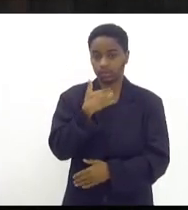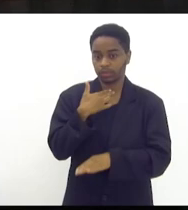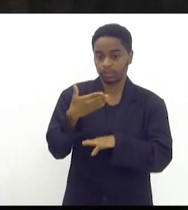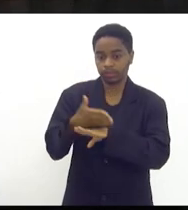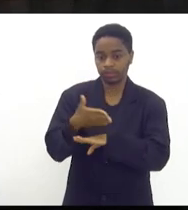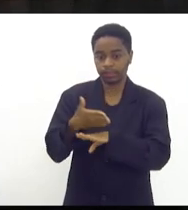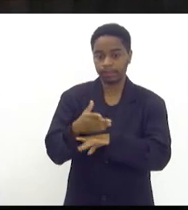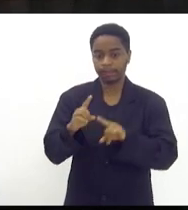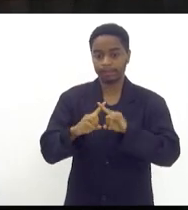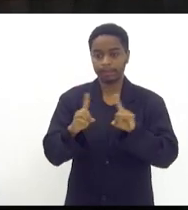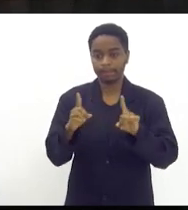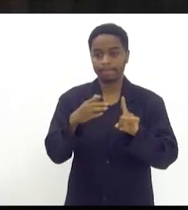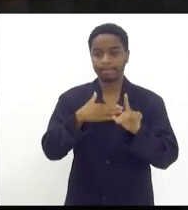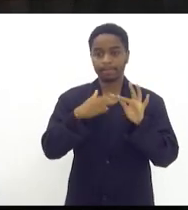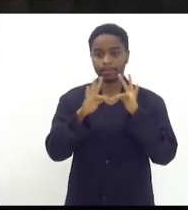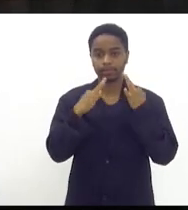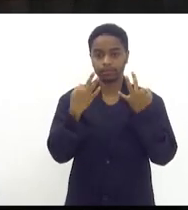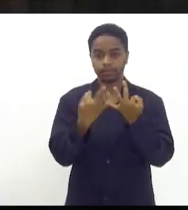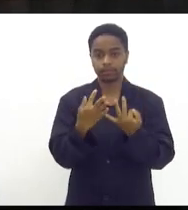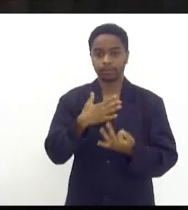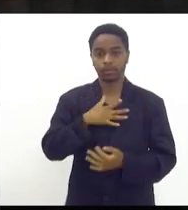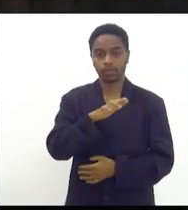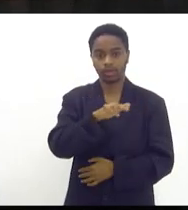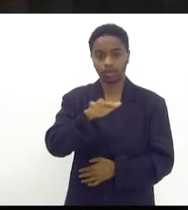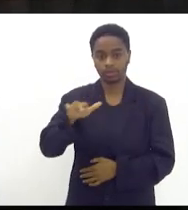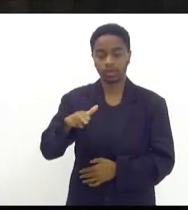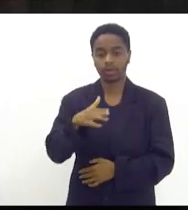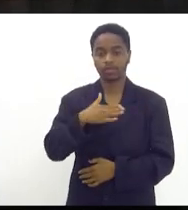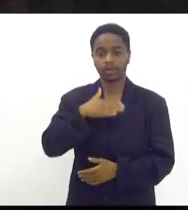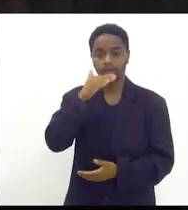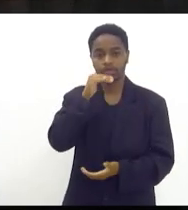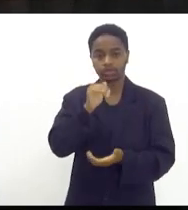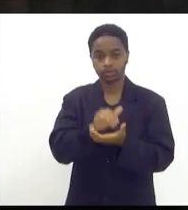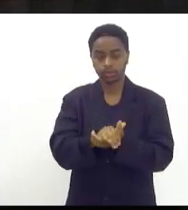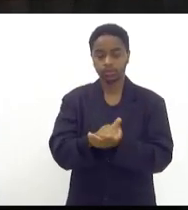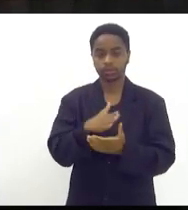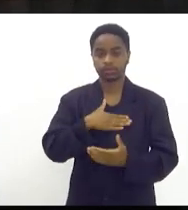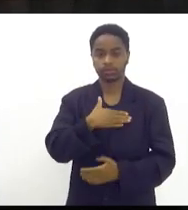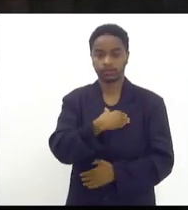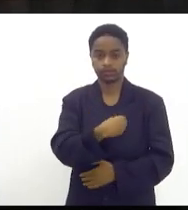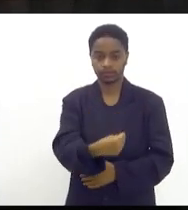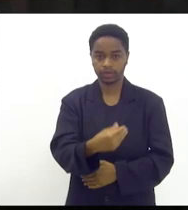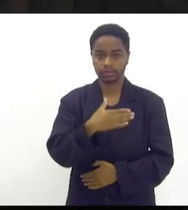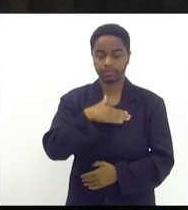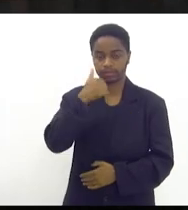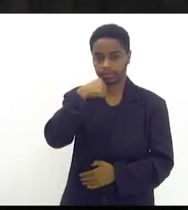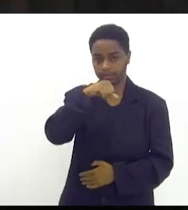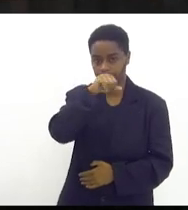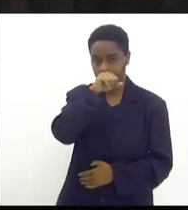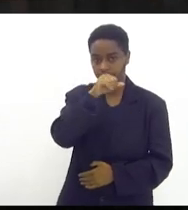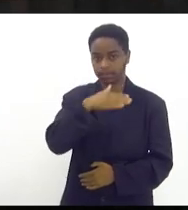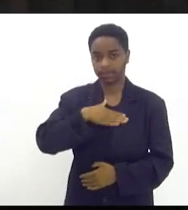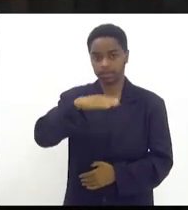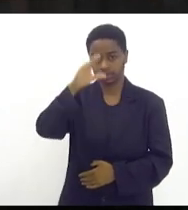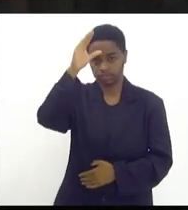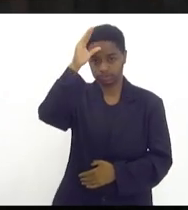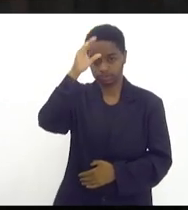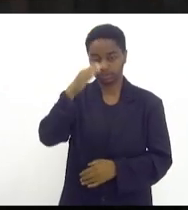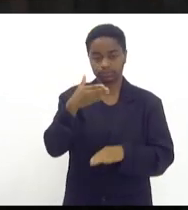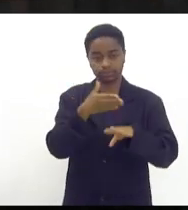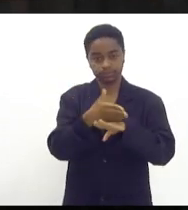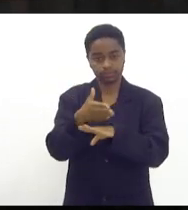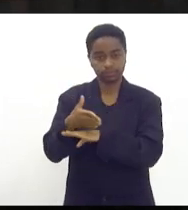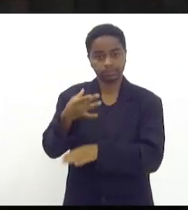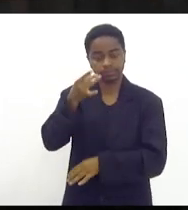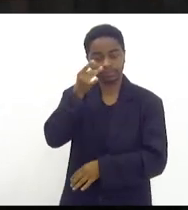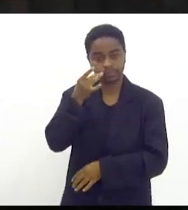meus irmãos, minha esposa, minhas filhas, minha mãe, minhas tias estarão lá